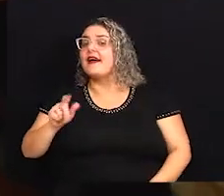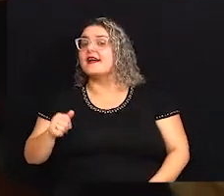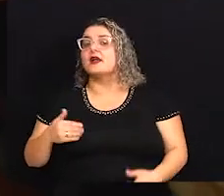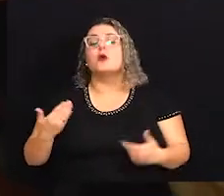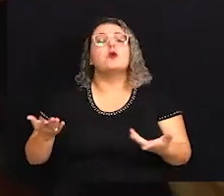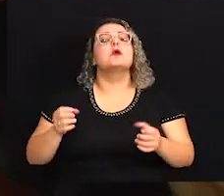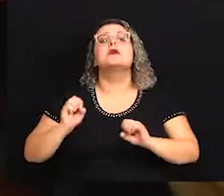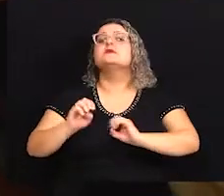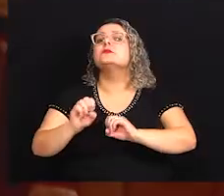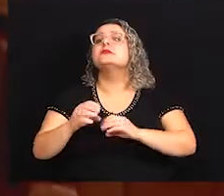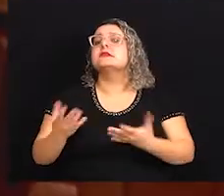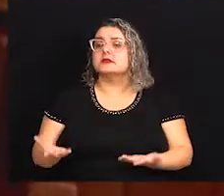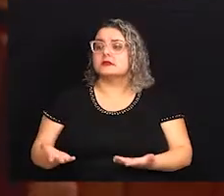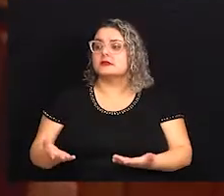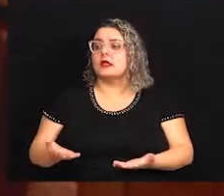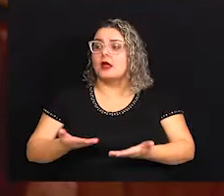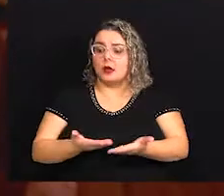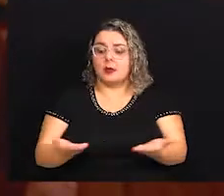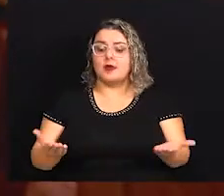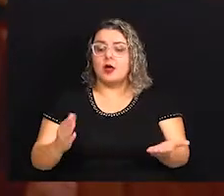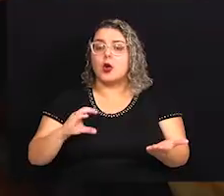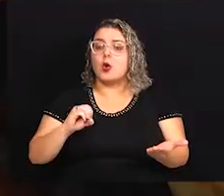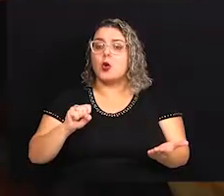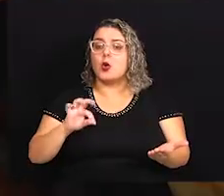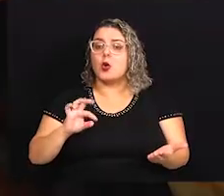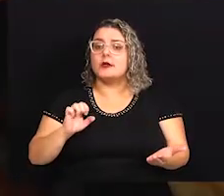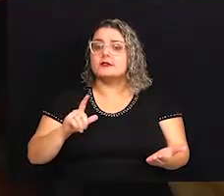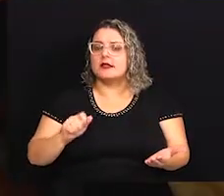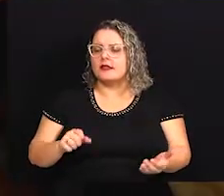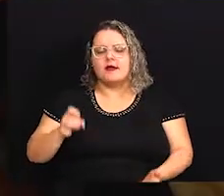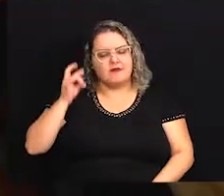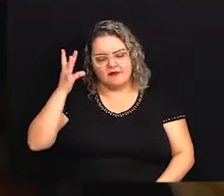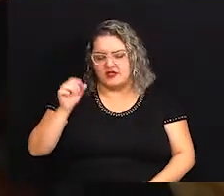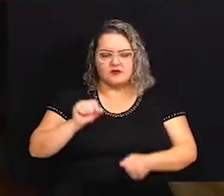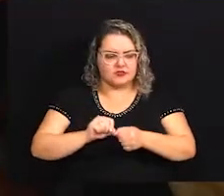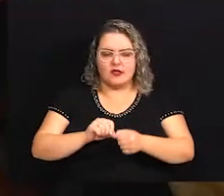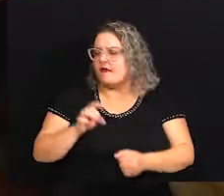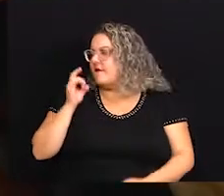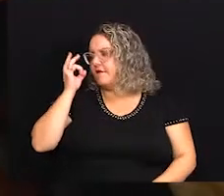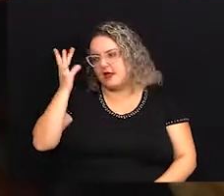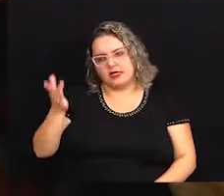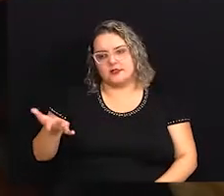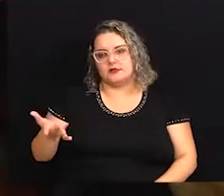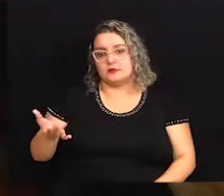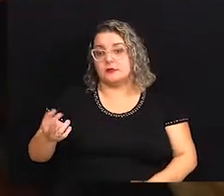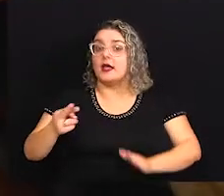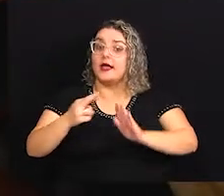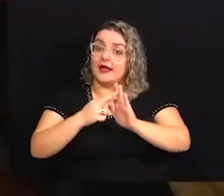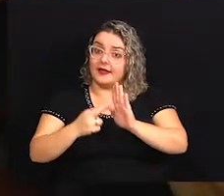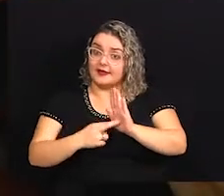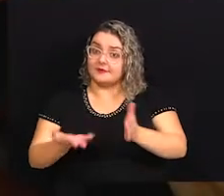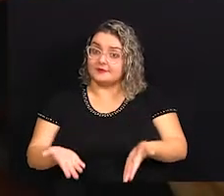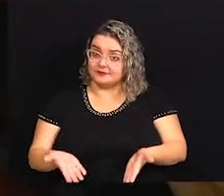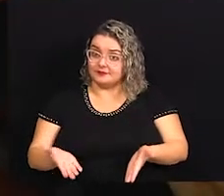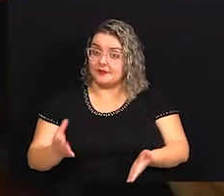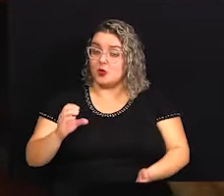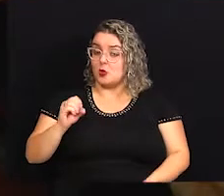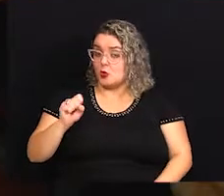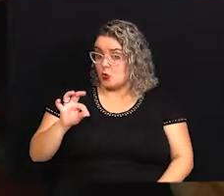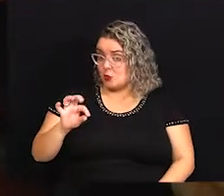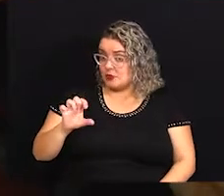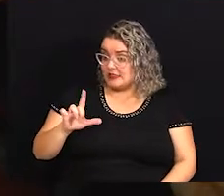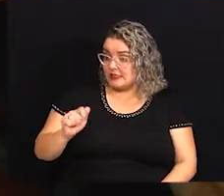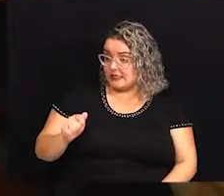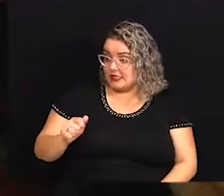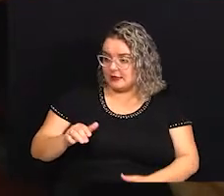vai ensinar para o pessoal de casa? Hoje é o banquete de costela. E é fácil de fazer? É facinho. E ó, receita aqui ó de